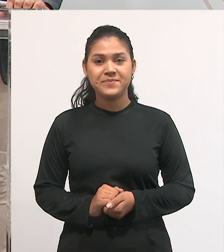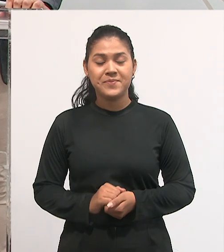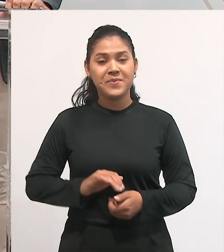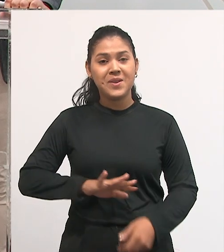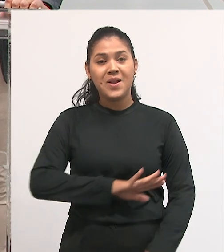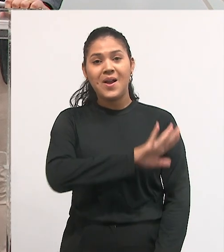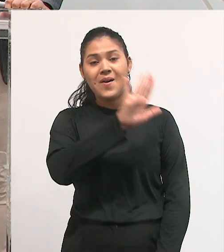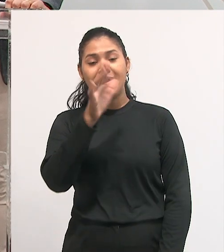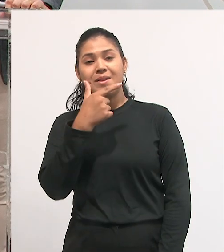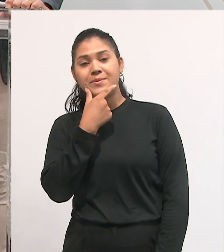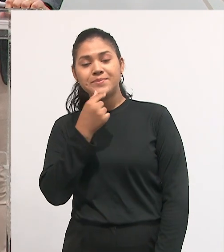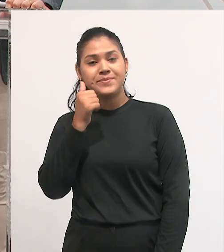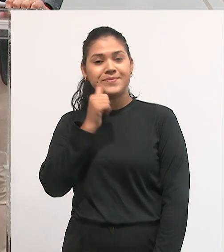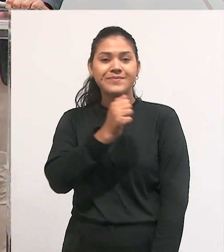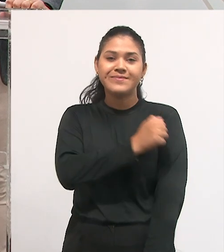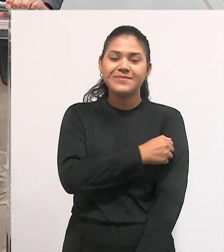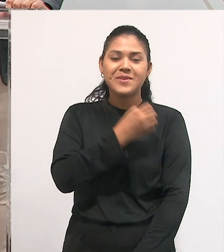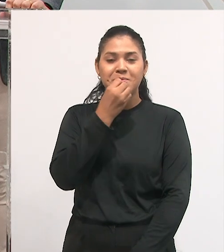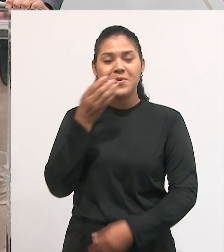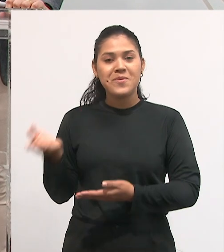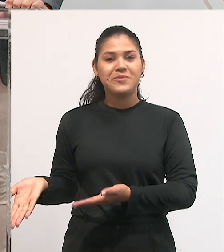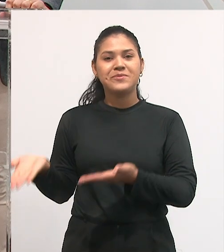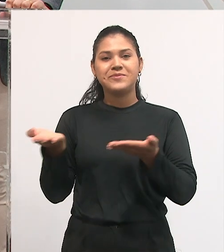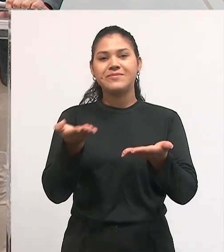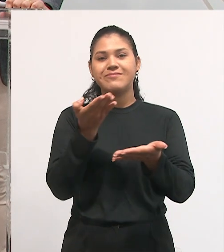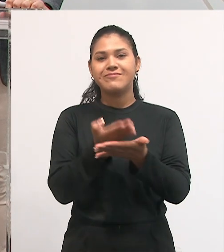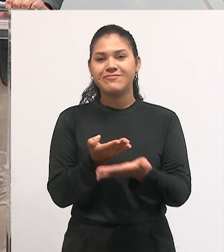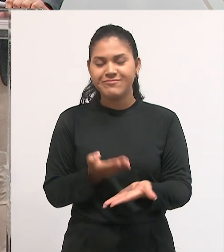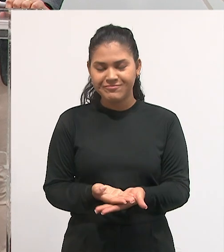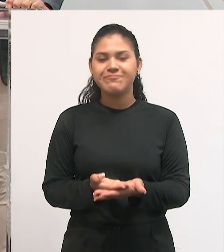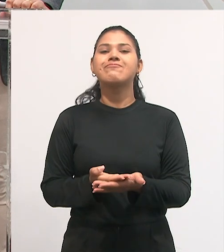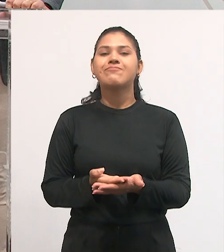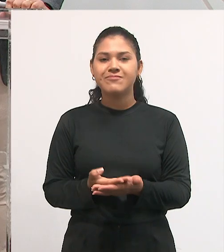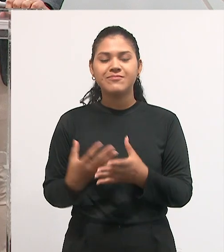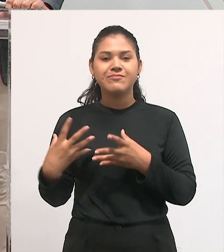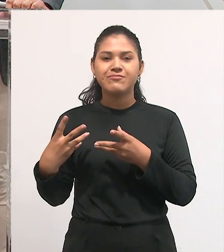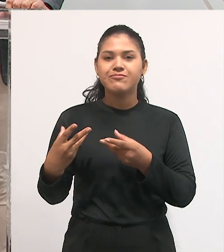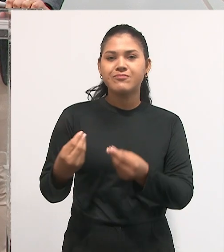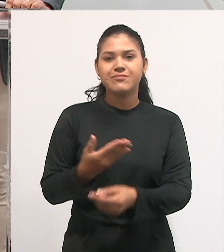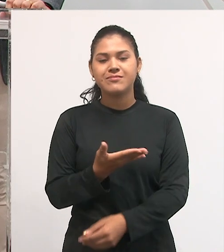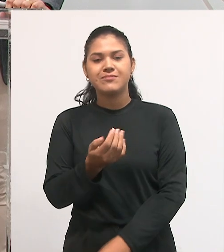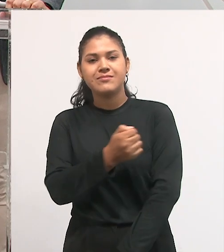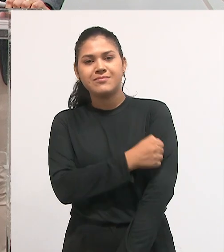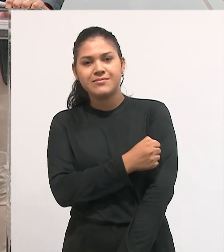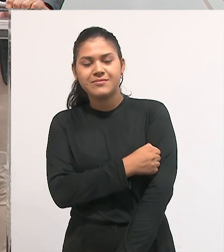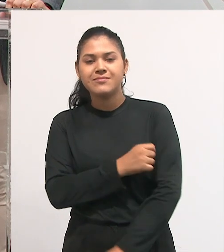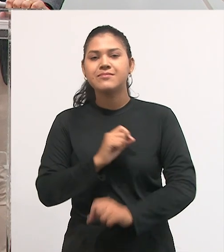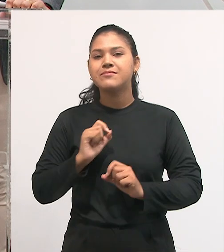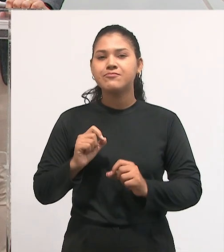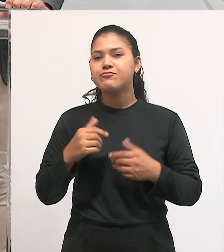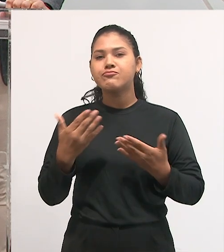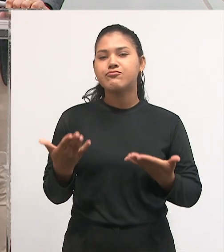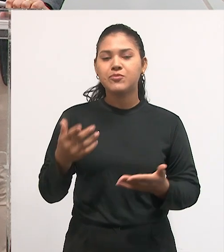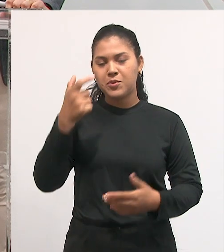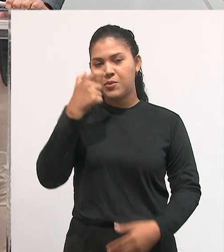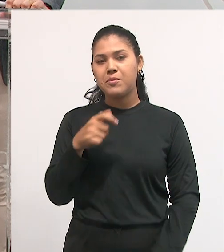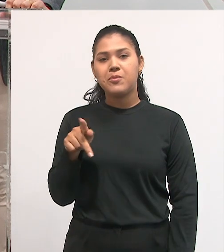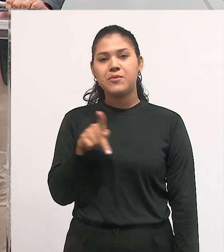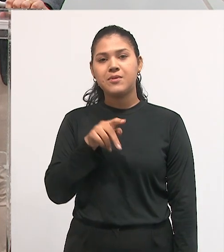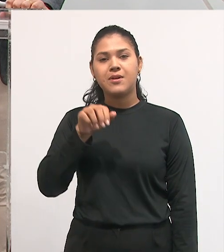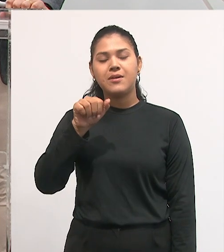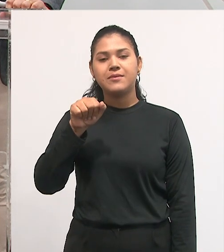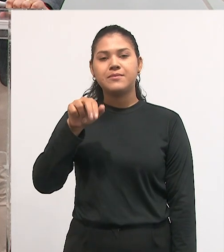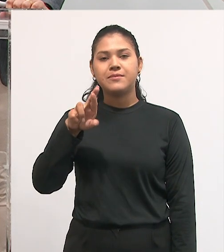Olá, minha aluna, meu aluno, bem-vindo aqui a essa aula, né? Bem-vinda você, minha aluna, meu aluno, enfim, né, gente? Professor Arthur